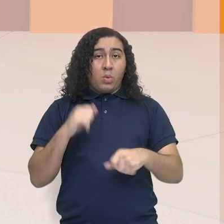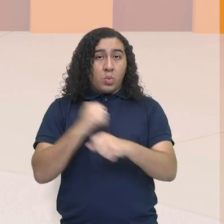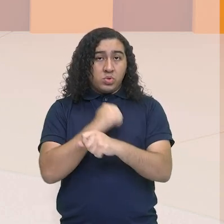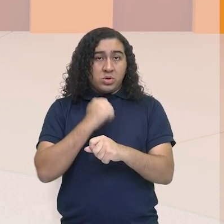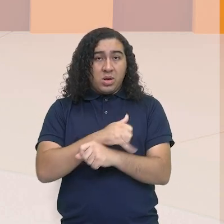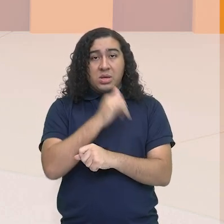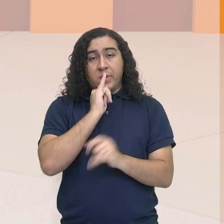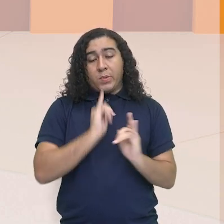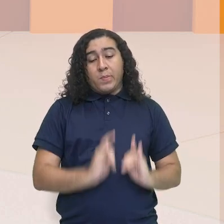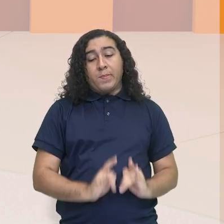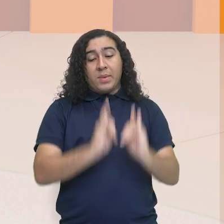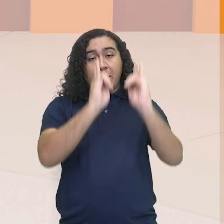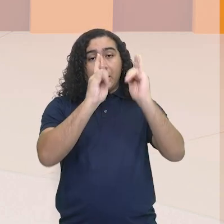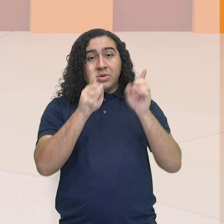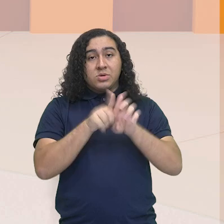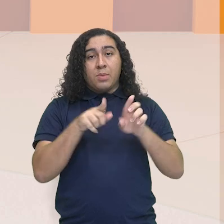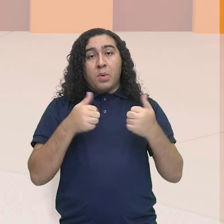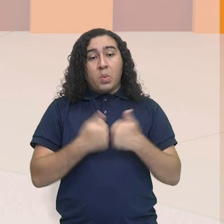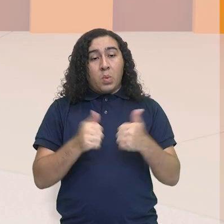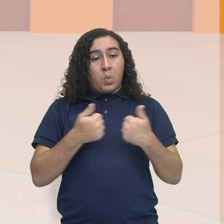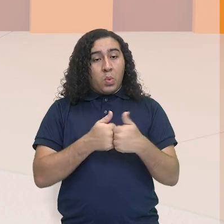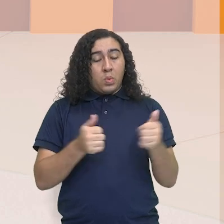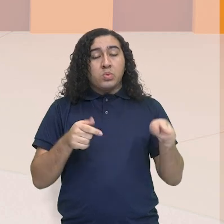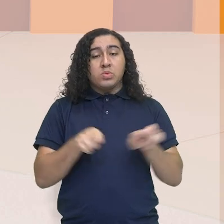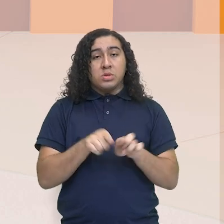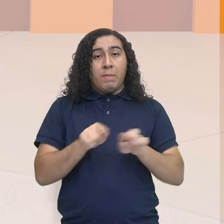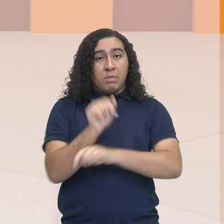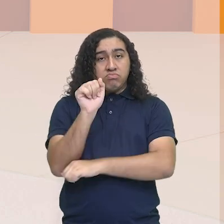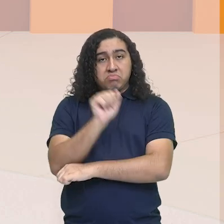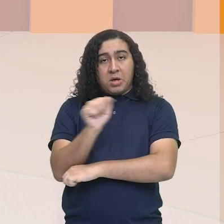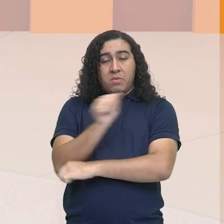grandes prédios, né, com transporte o transporte de maneira